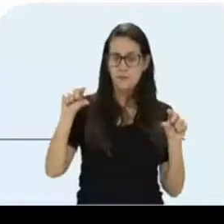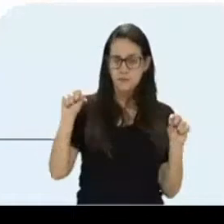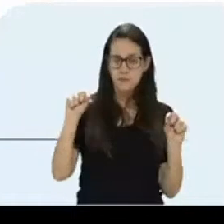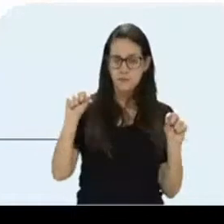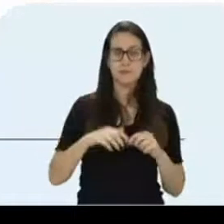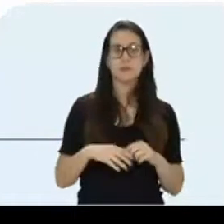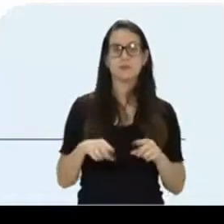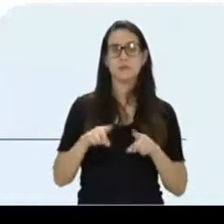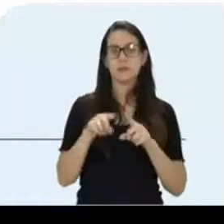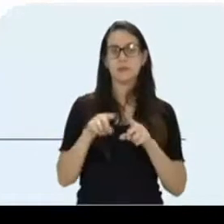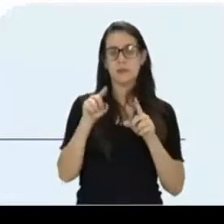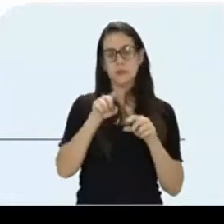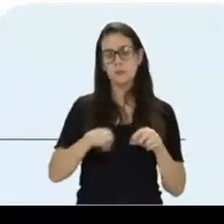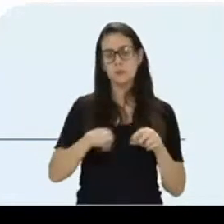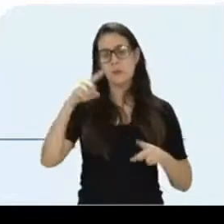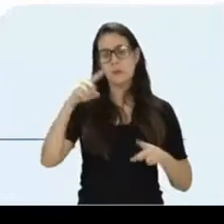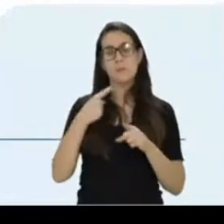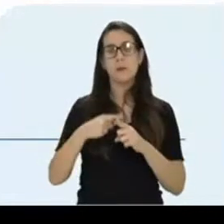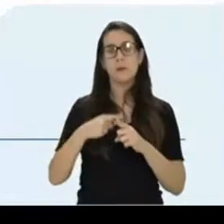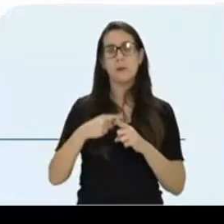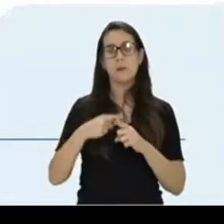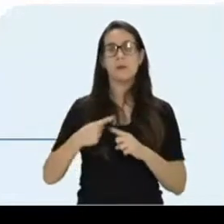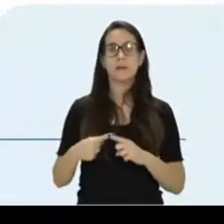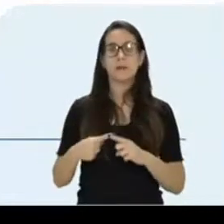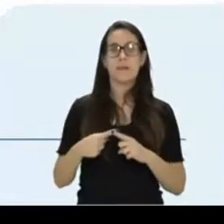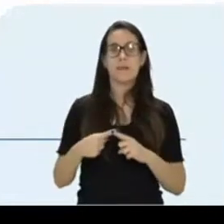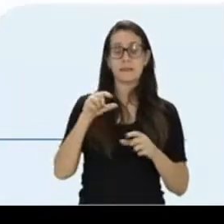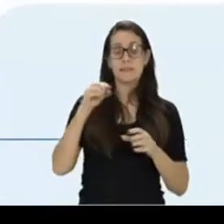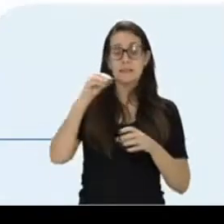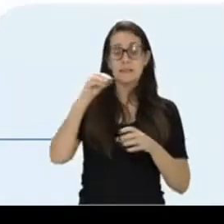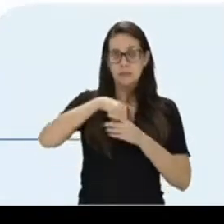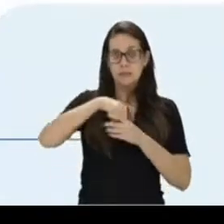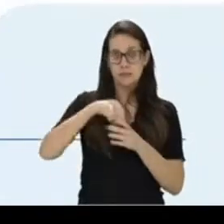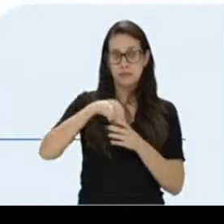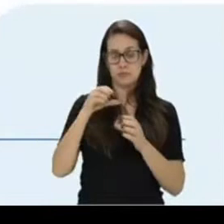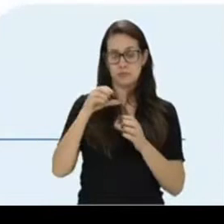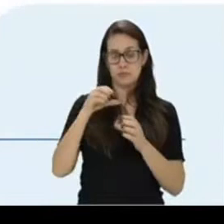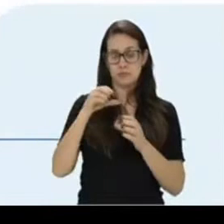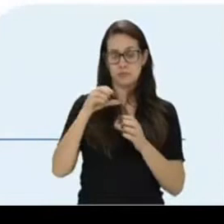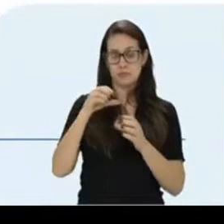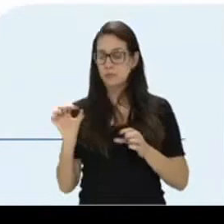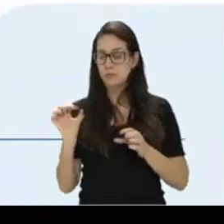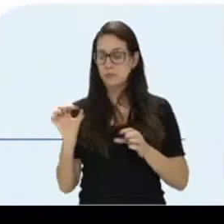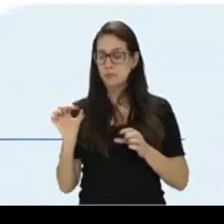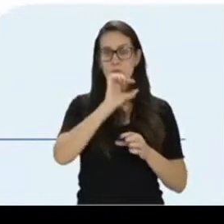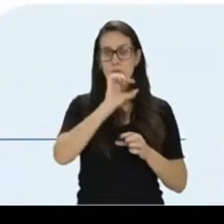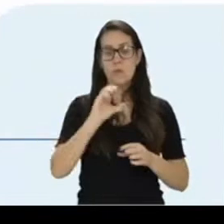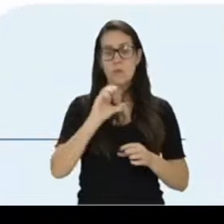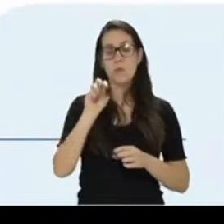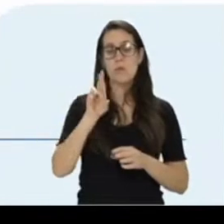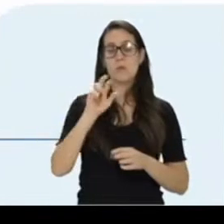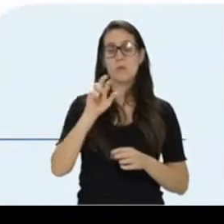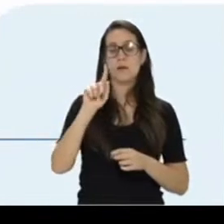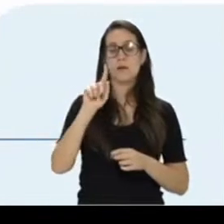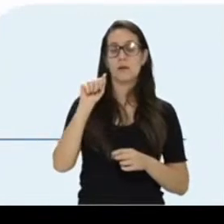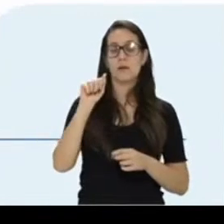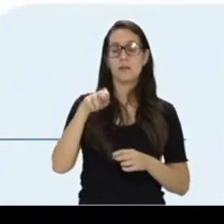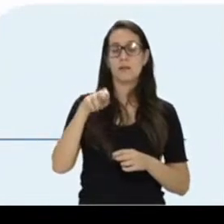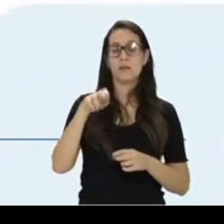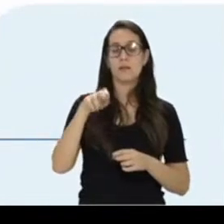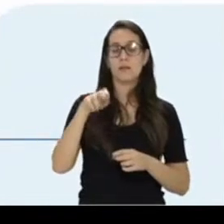ela possui esse tamanho avantajado justamente porque nós temos organelas que estão dispersas nesse citoplasma,